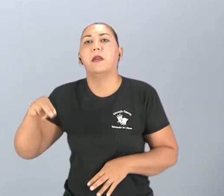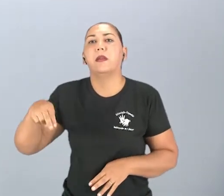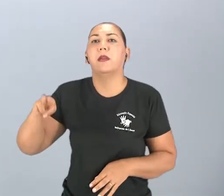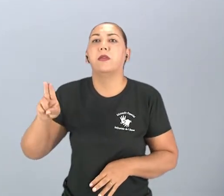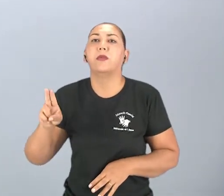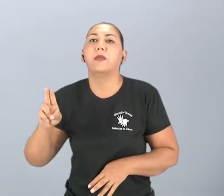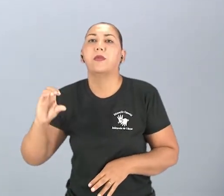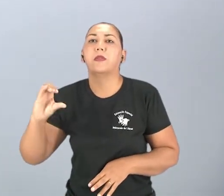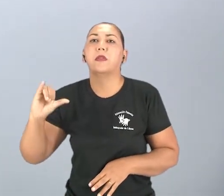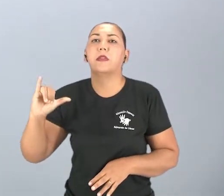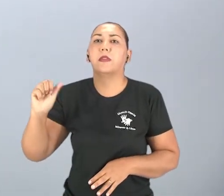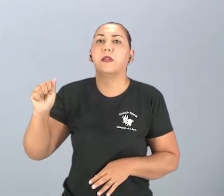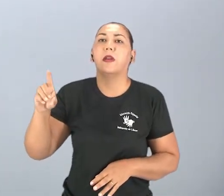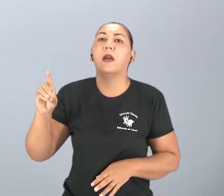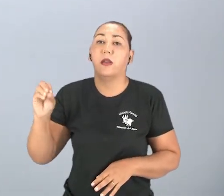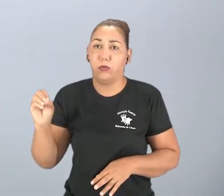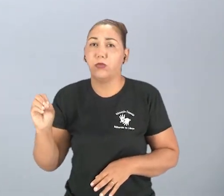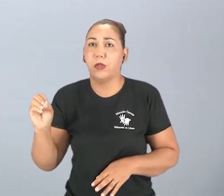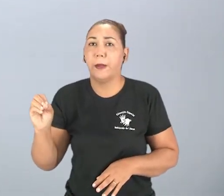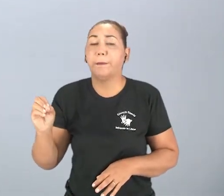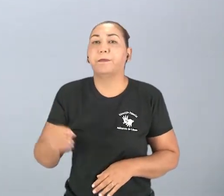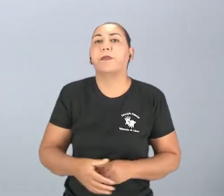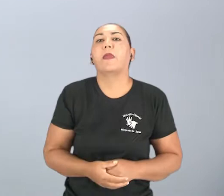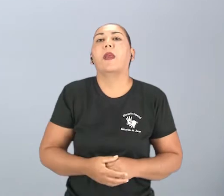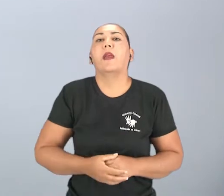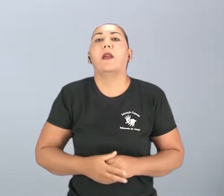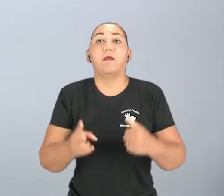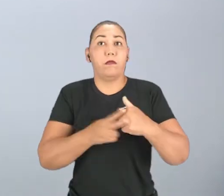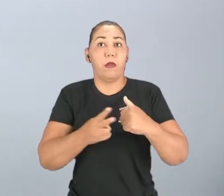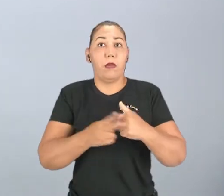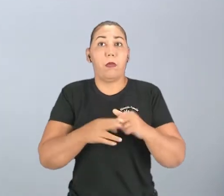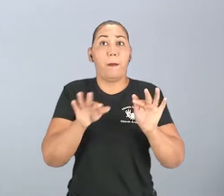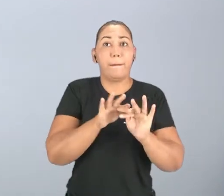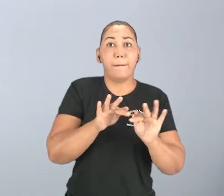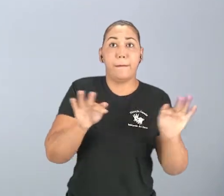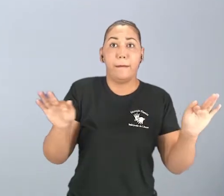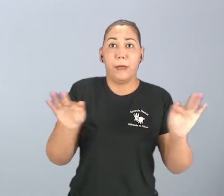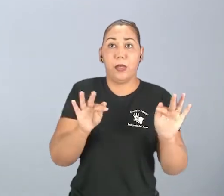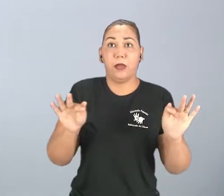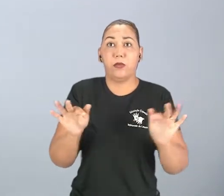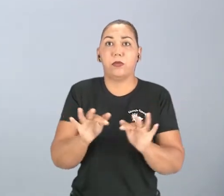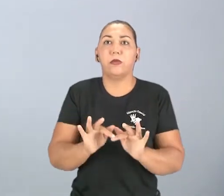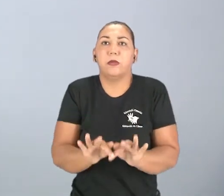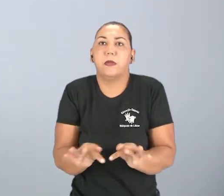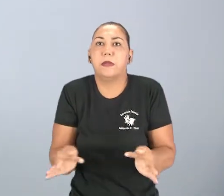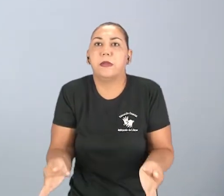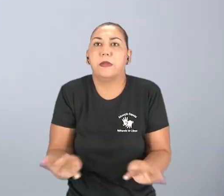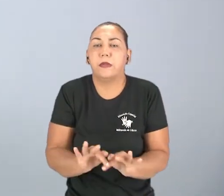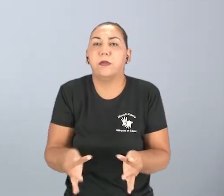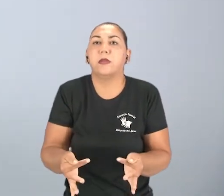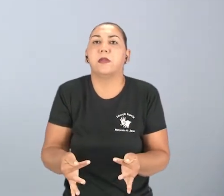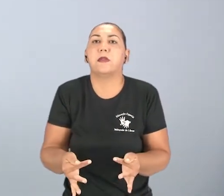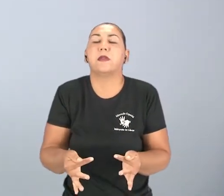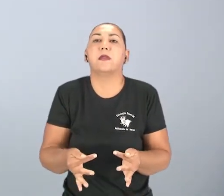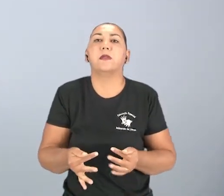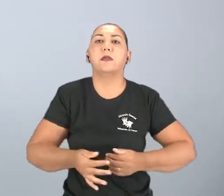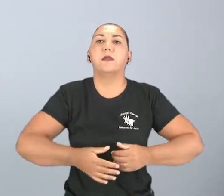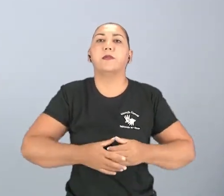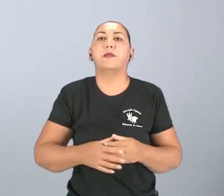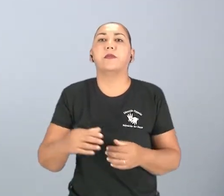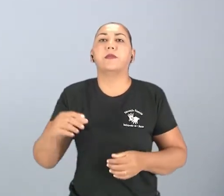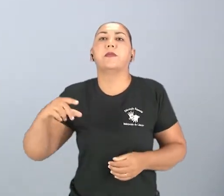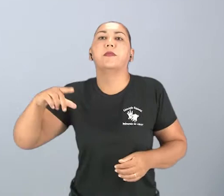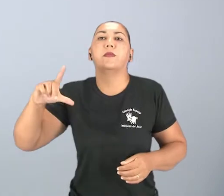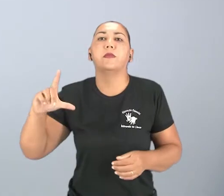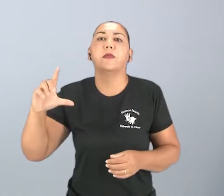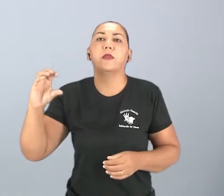ali vai ter um verbo, que a gente vai chamar de período simples. Esse verbo, ele pode ser representado por uma locução verbal.